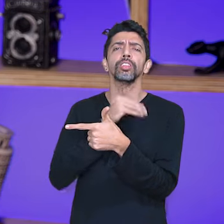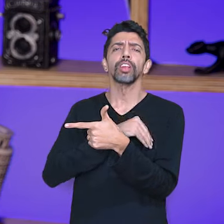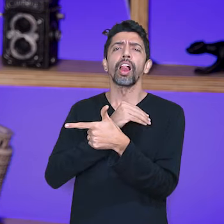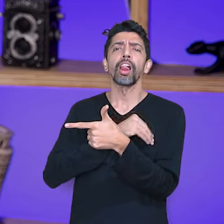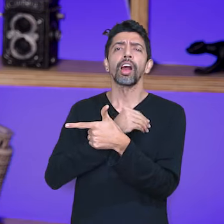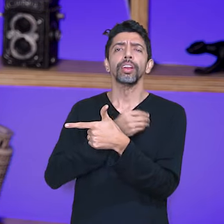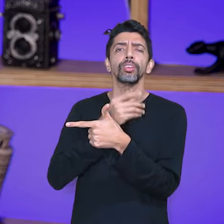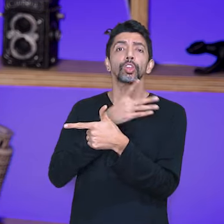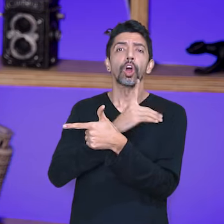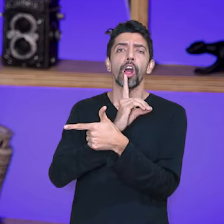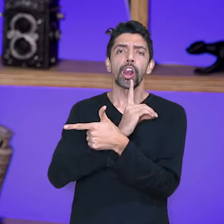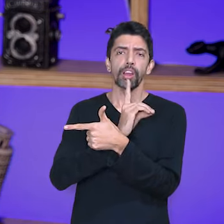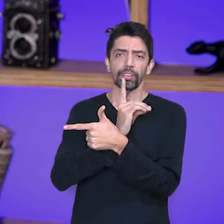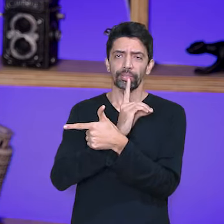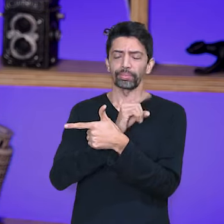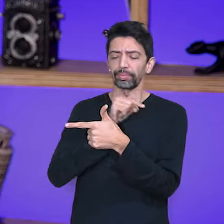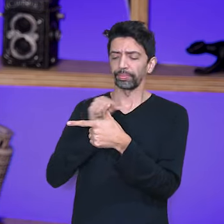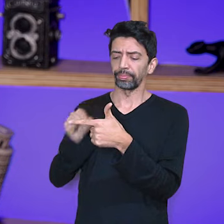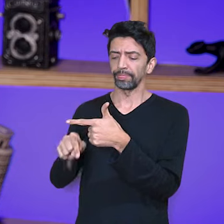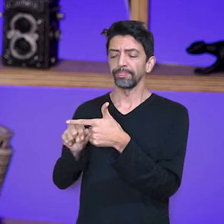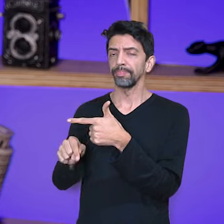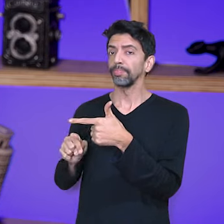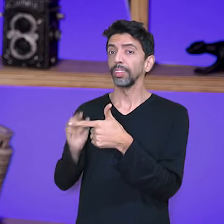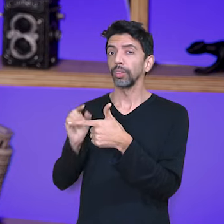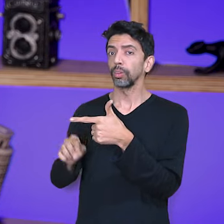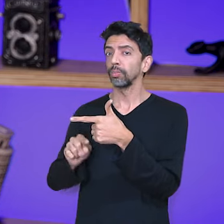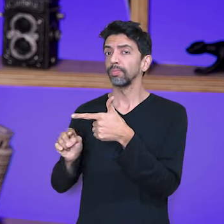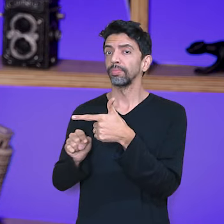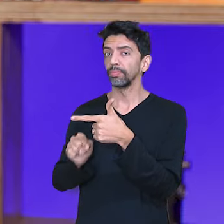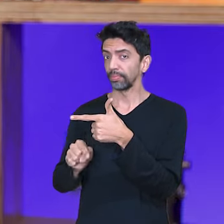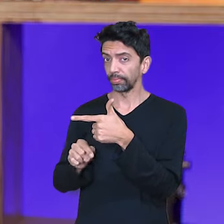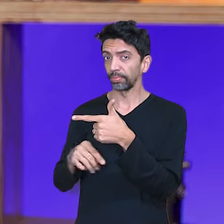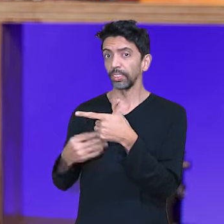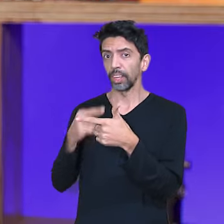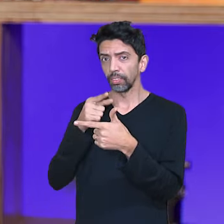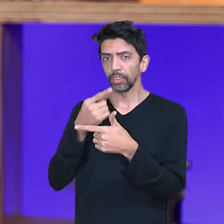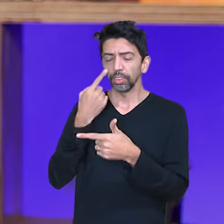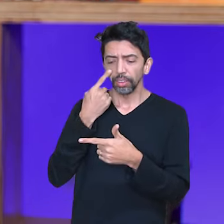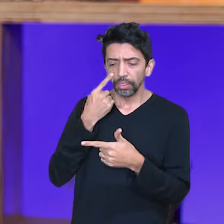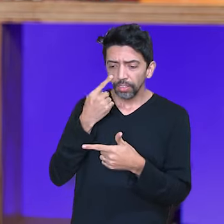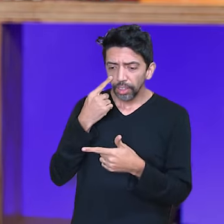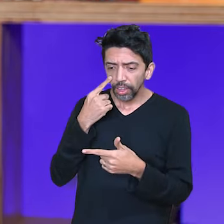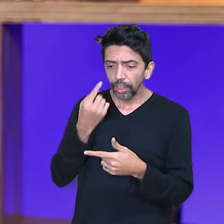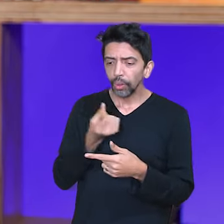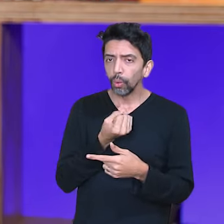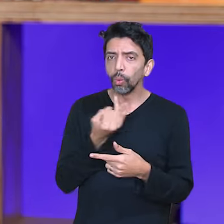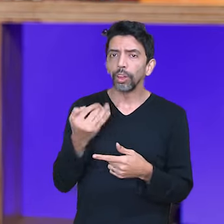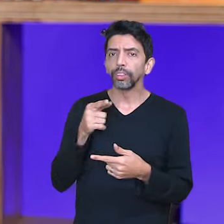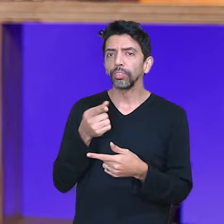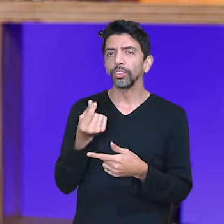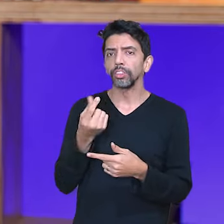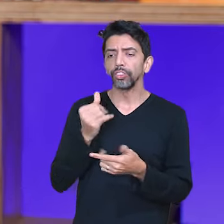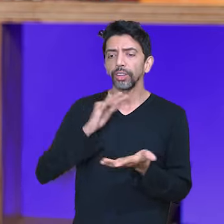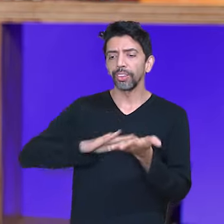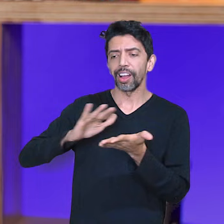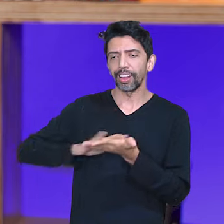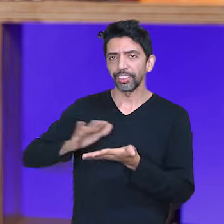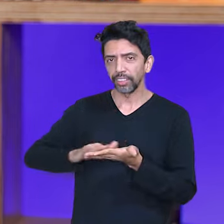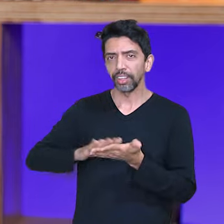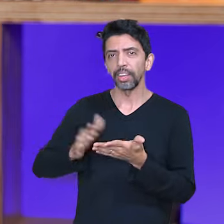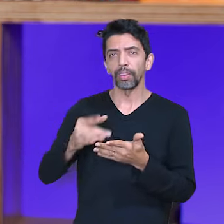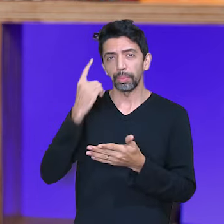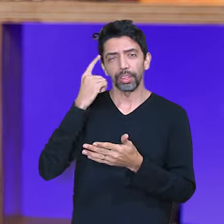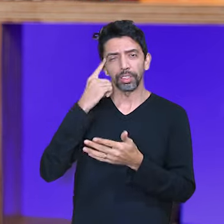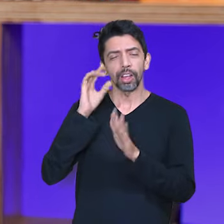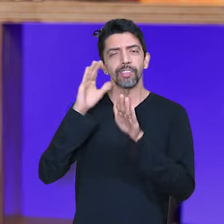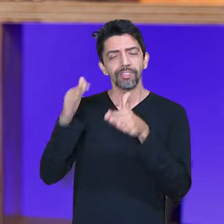para dentro dos seus gastos e dolarizar tudo. Você vai perceber que realmente a sua vida pode ter